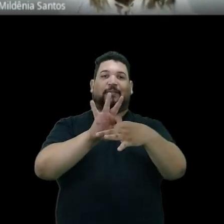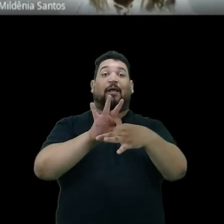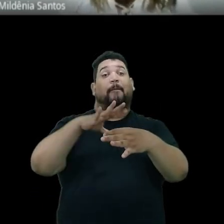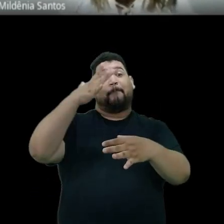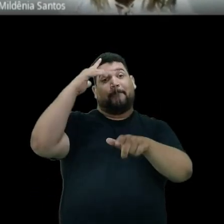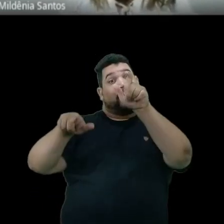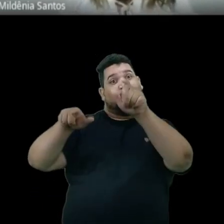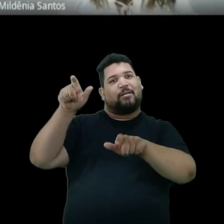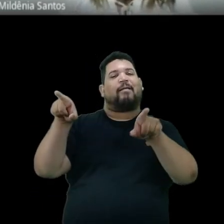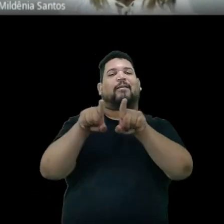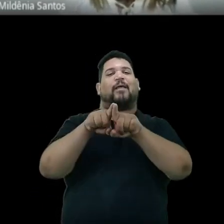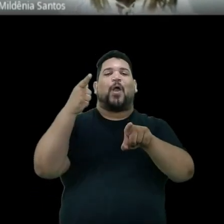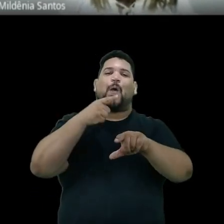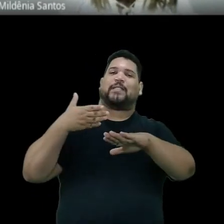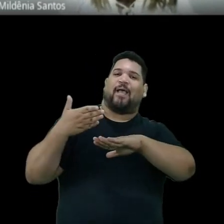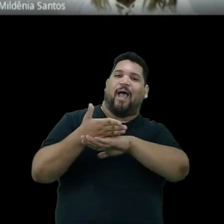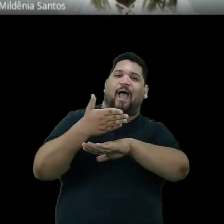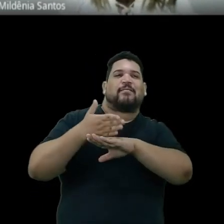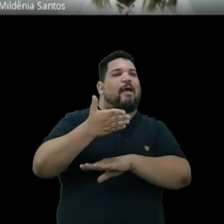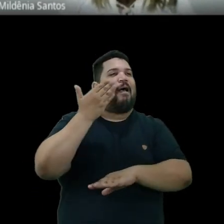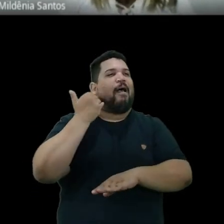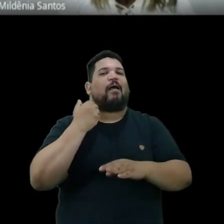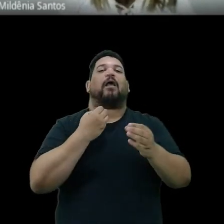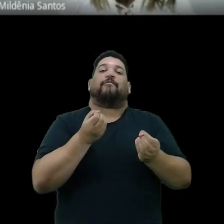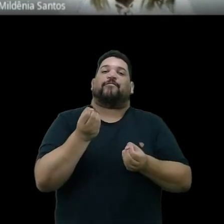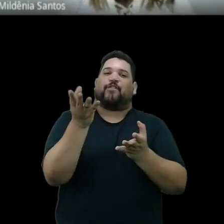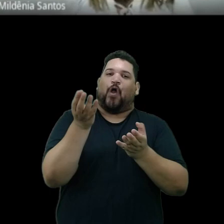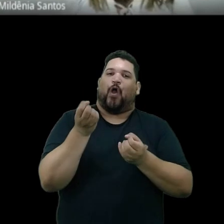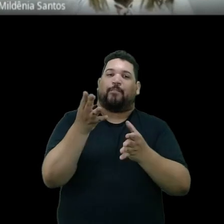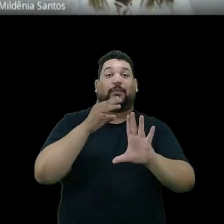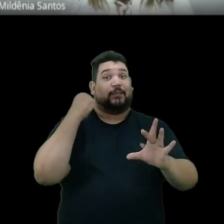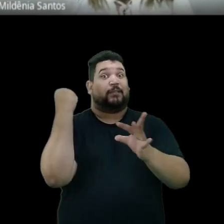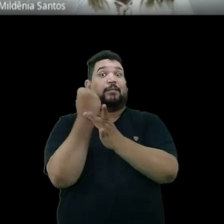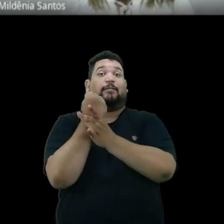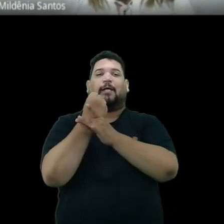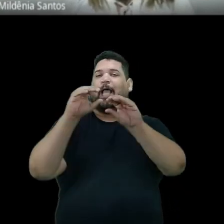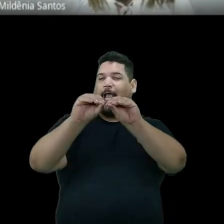ter acesso à informação segura,